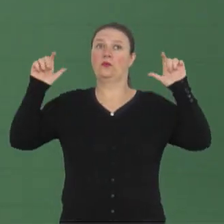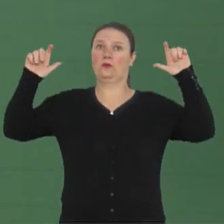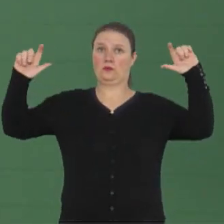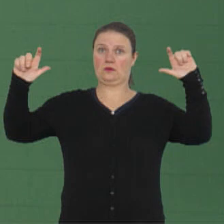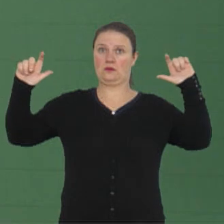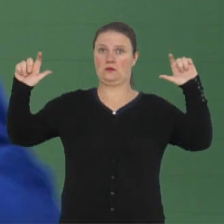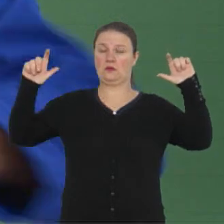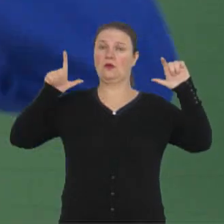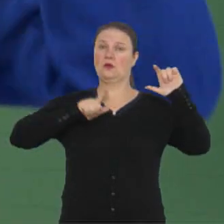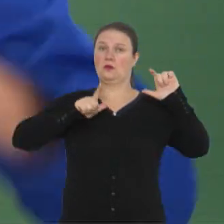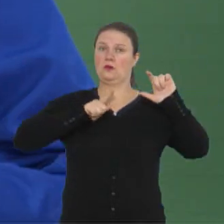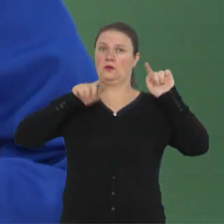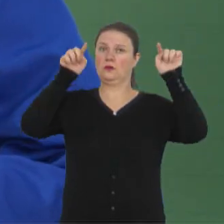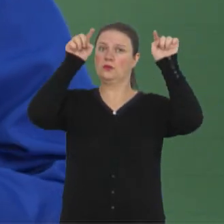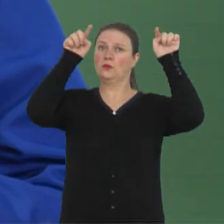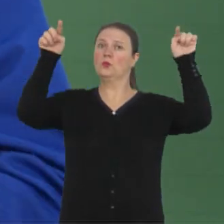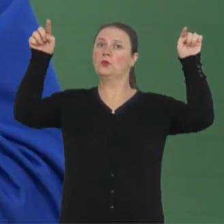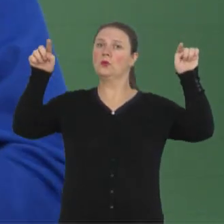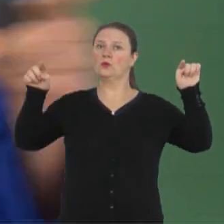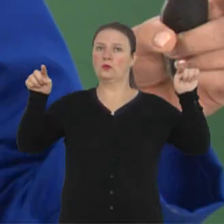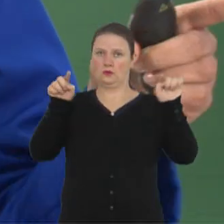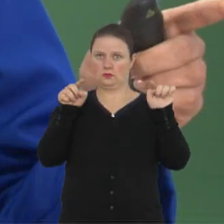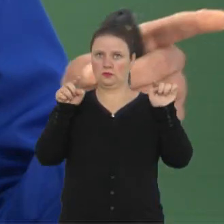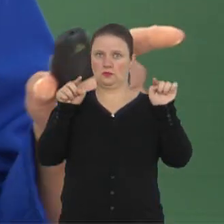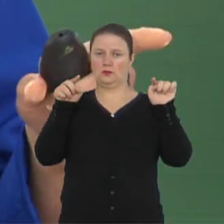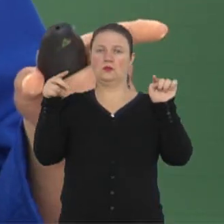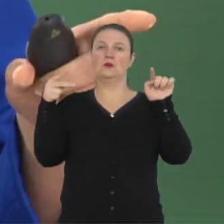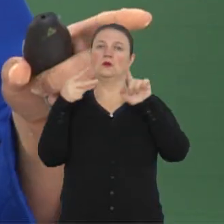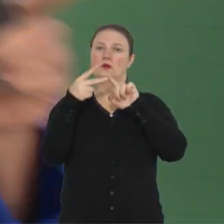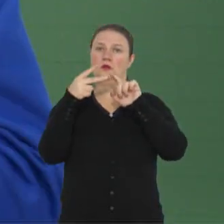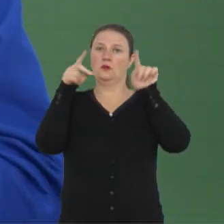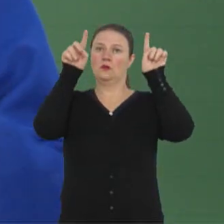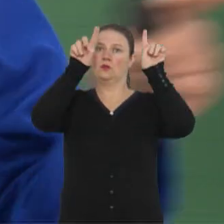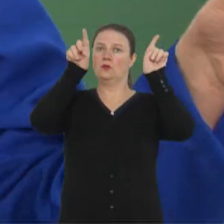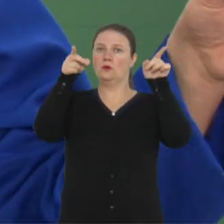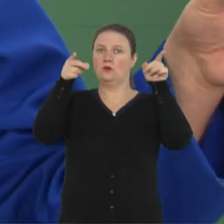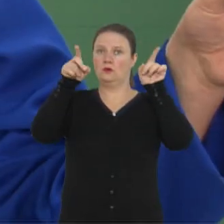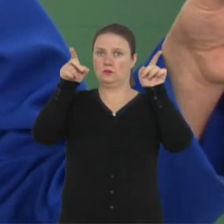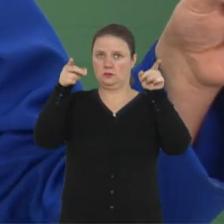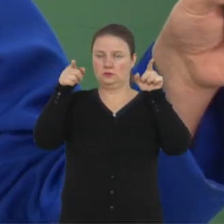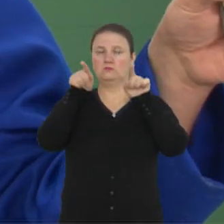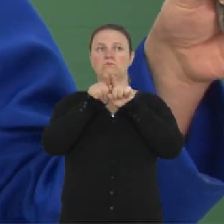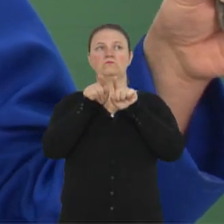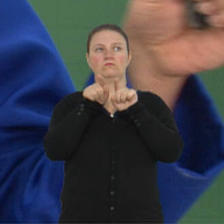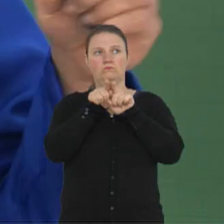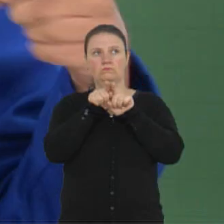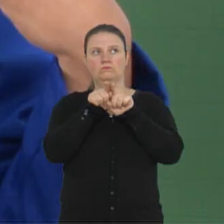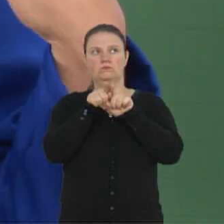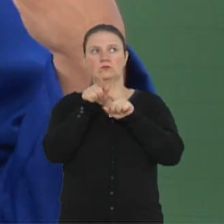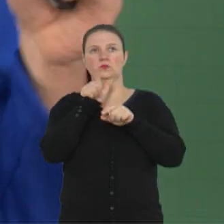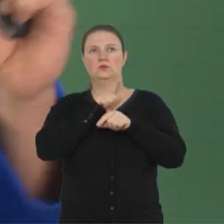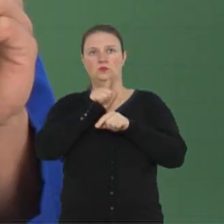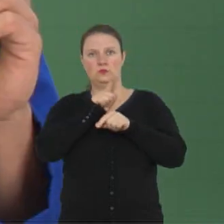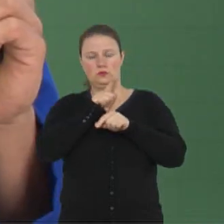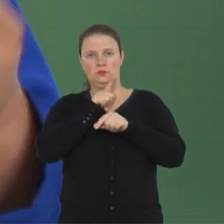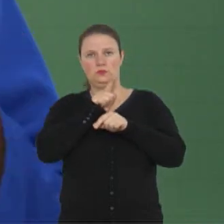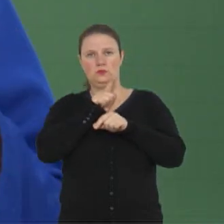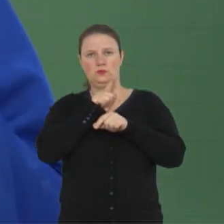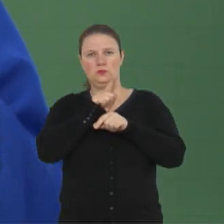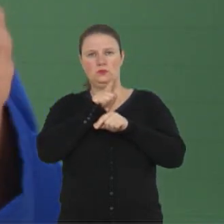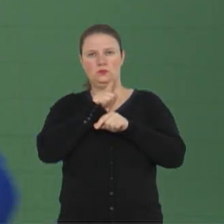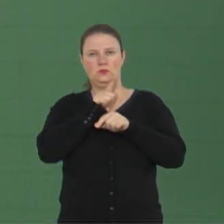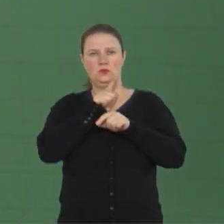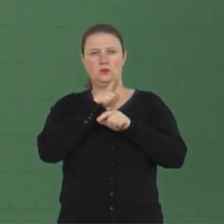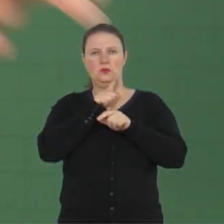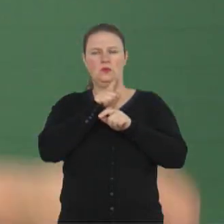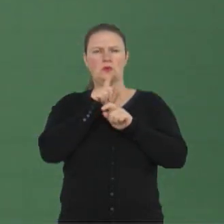o colchete e os parênteses associados em seu comprimento da expressão. Posso falar assim, será?